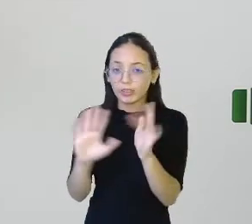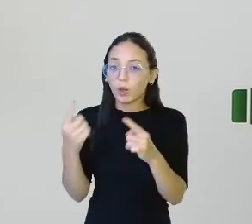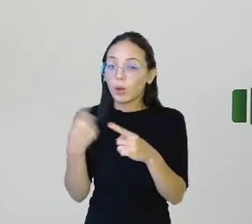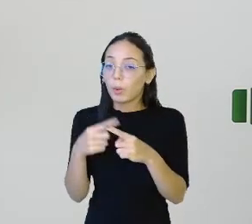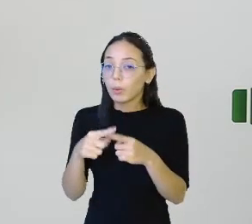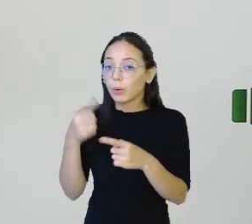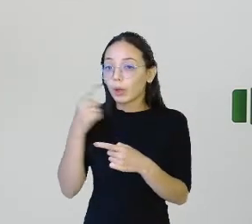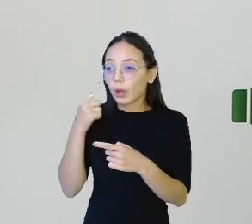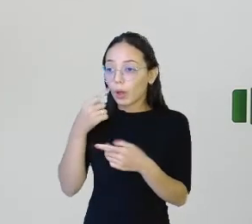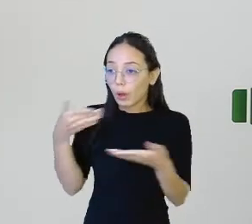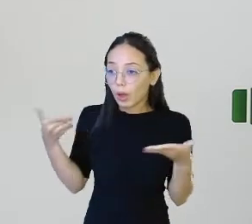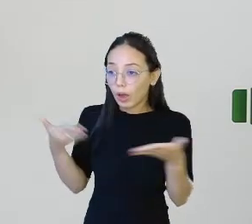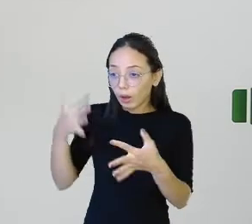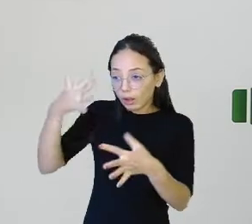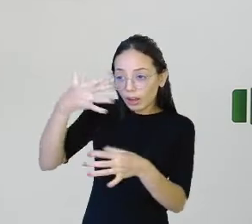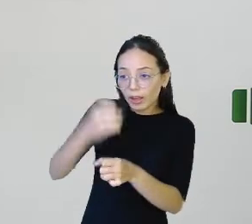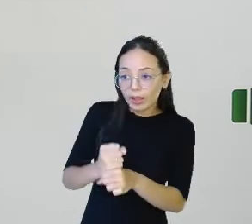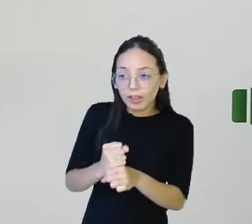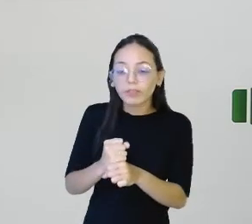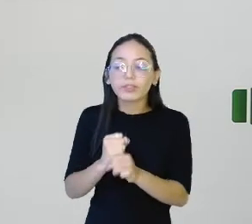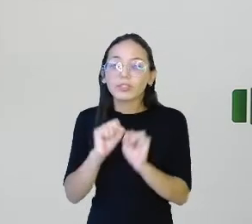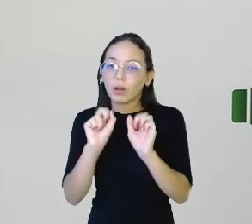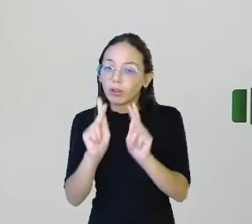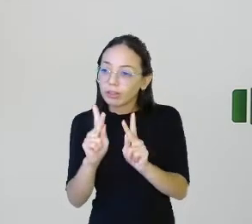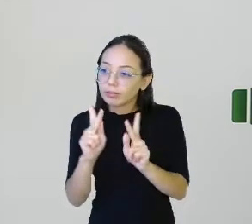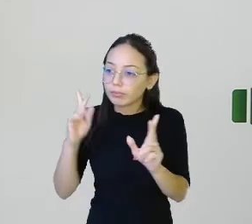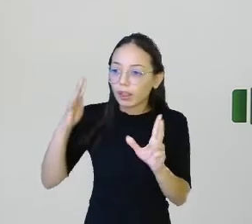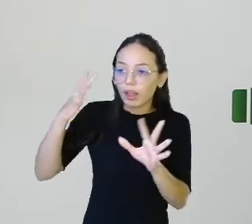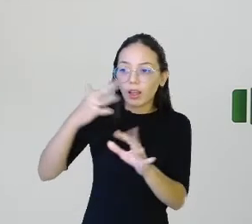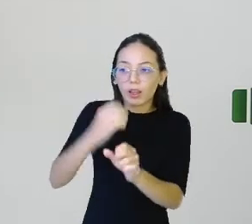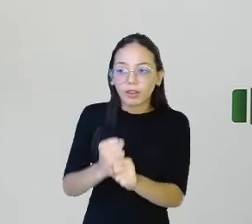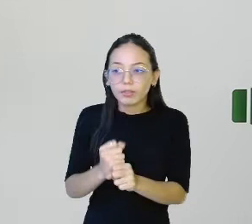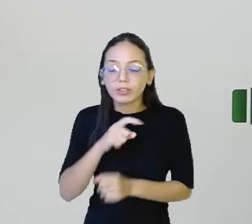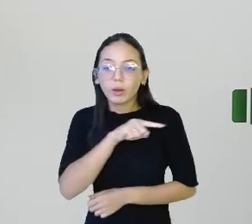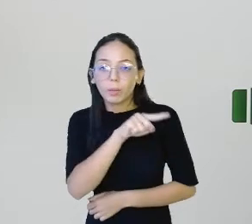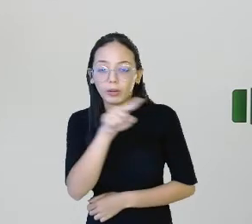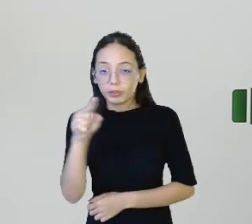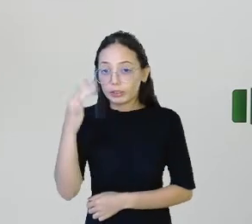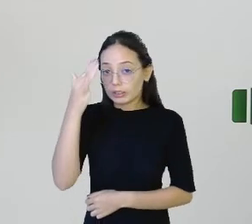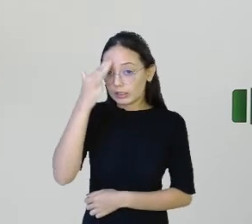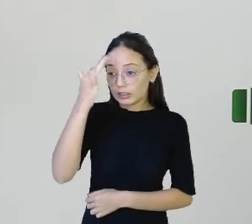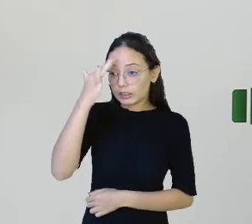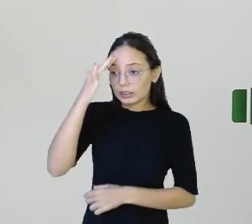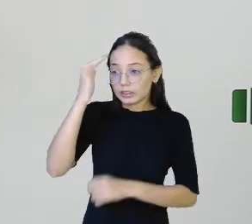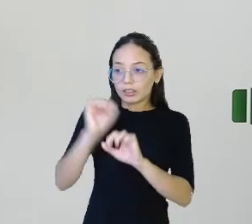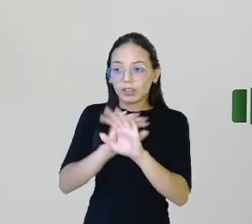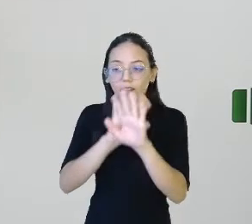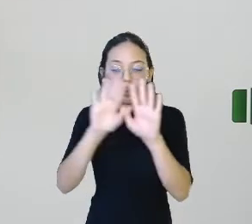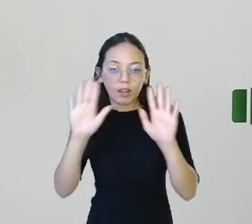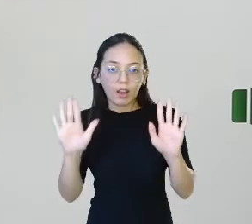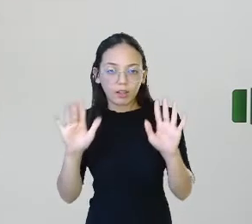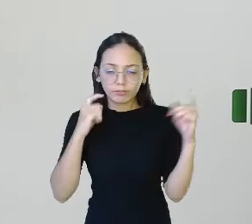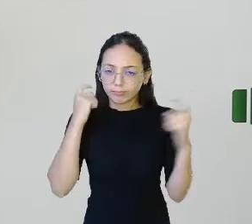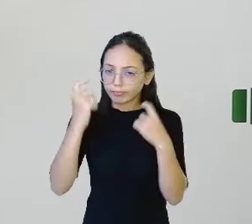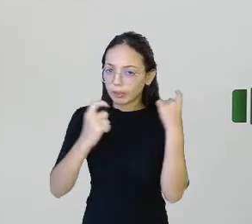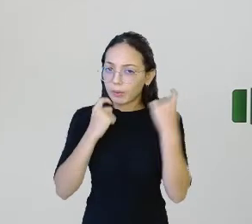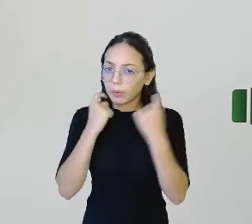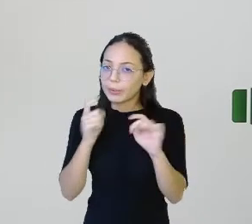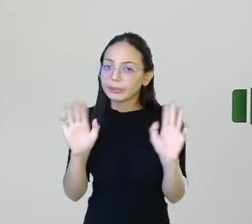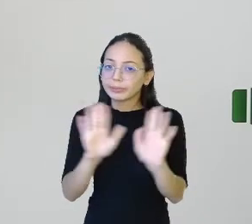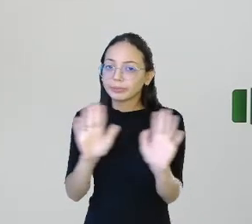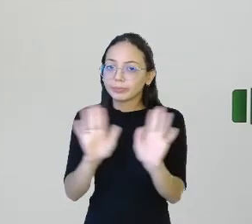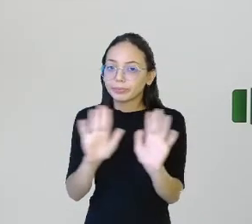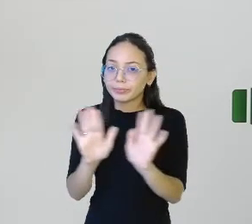vai dar uma retomada, a gente vai fazer uma breve revisão para que você não fique preocupado,